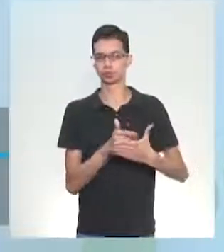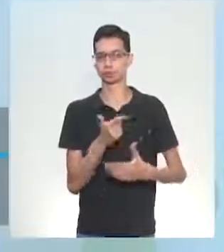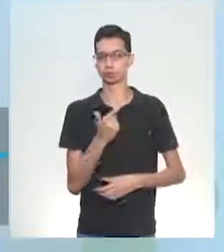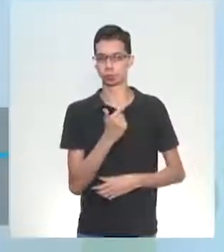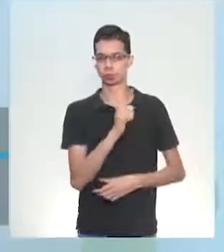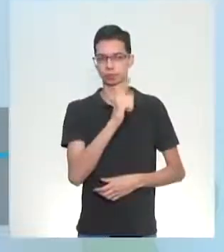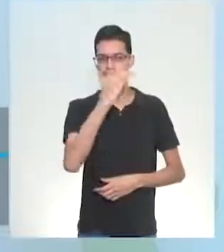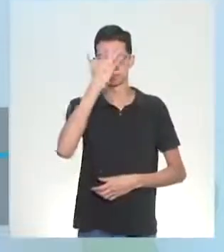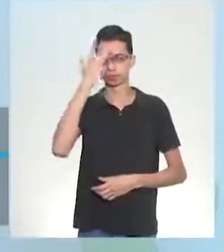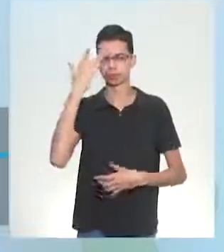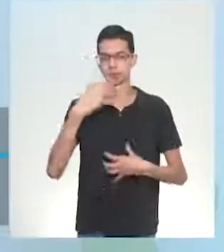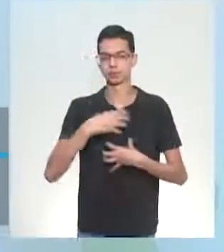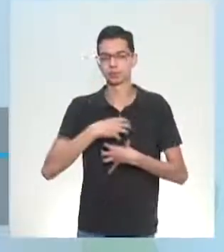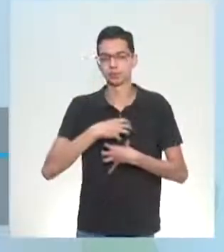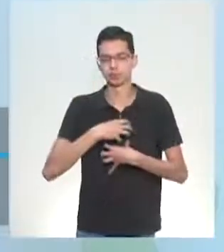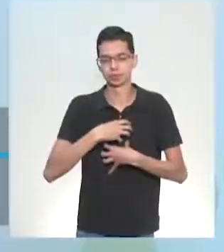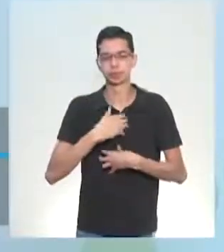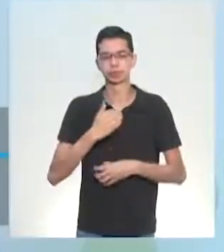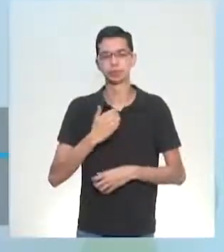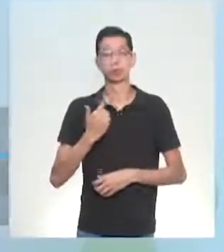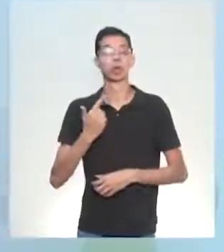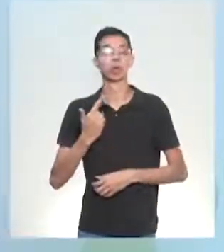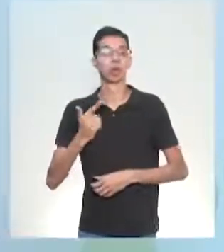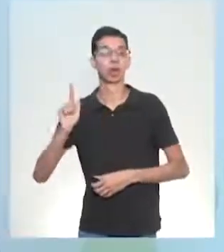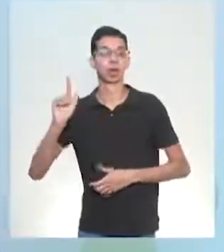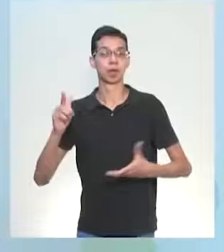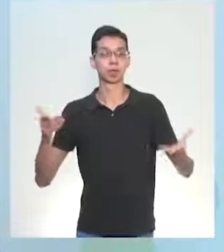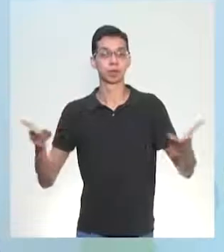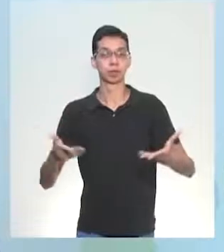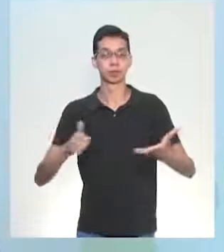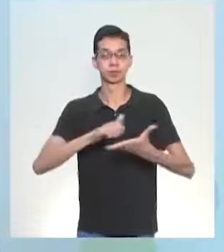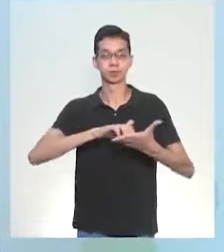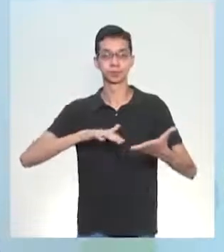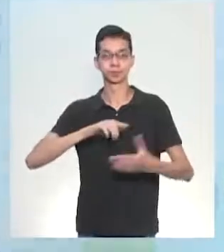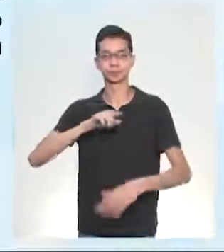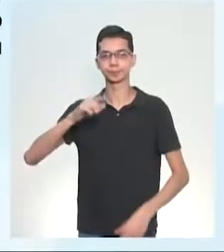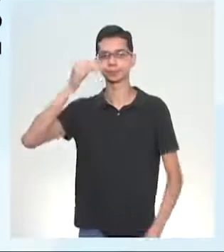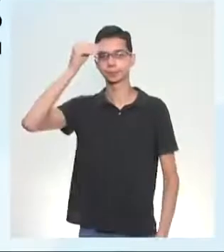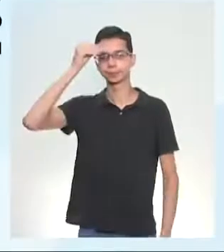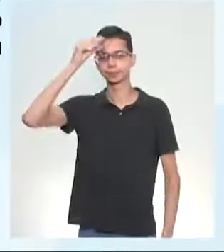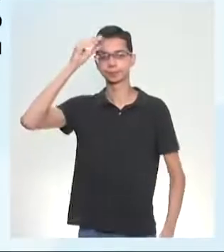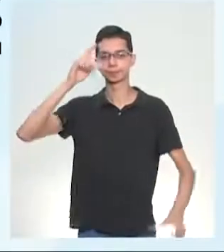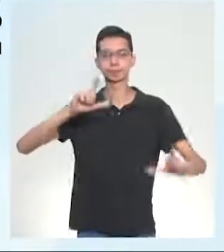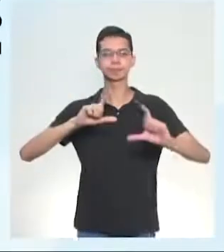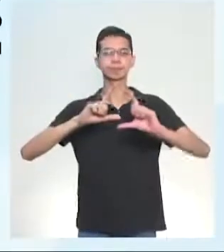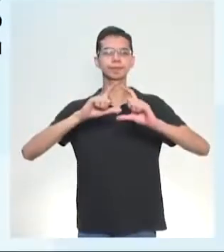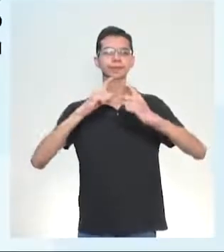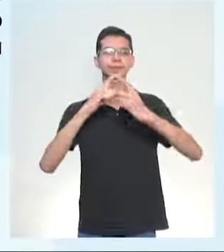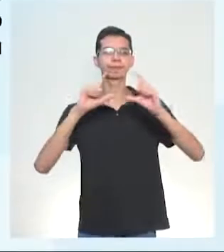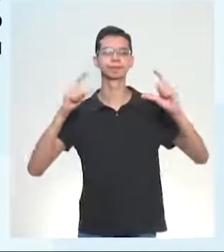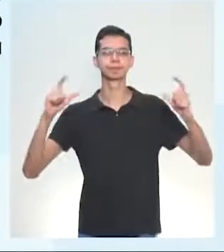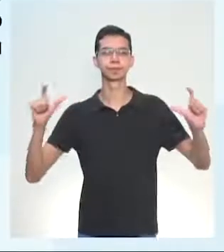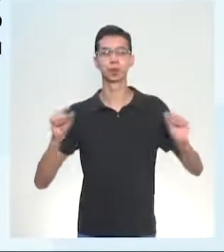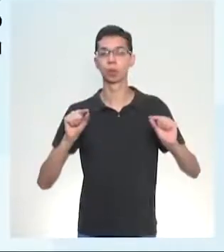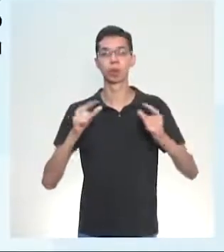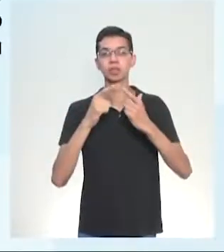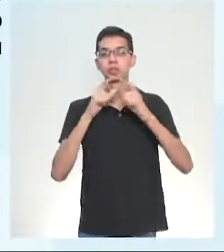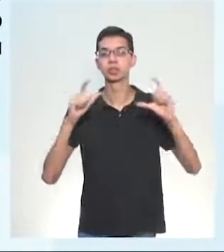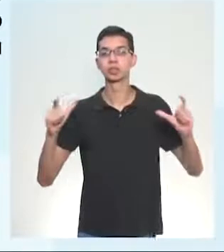a próxima atividade aí, ou melhor, para saber mais, eu coloquei um pouquinho sobre o que são as tirinhas, o que é uma tirinha, para não haver